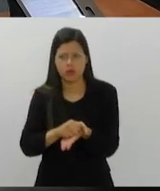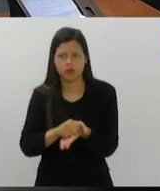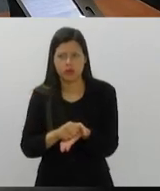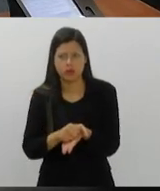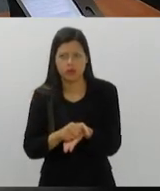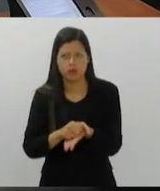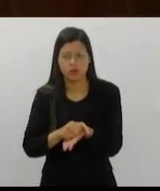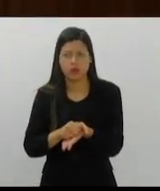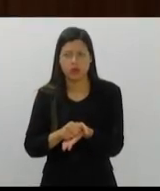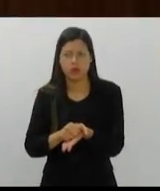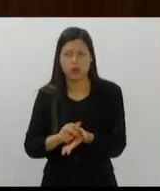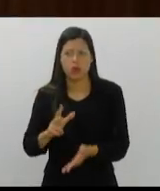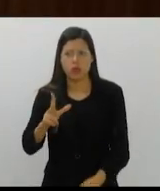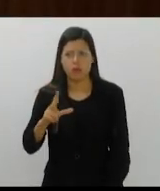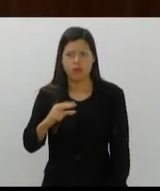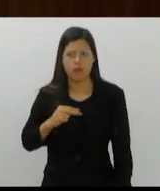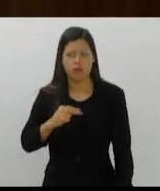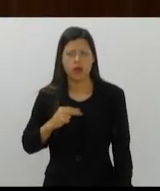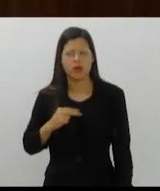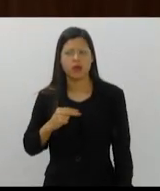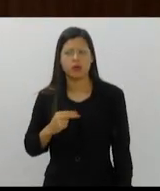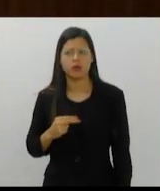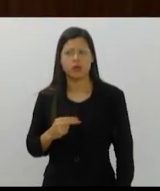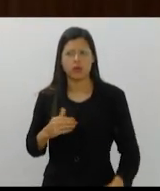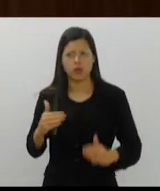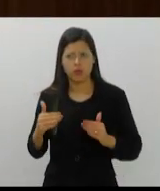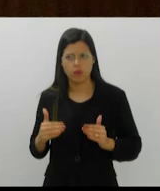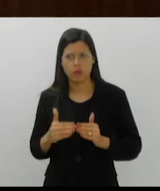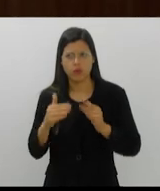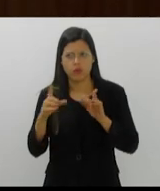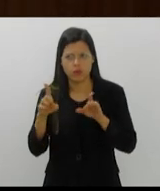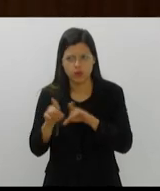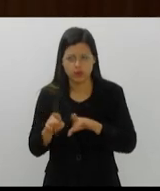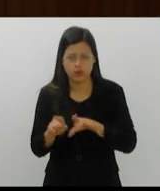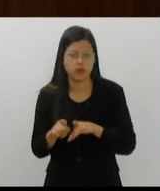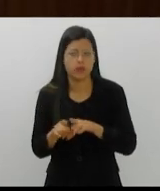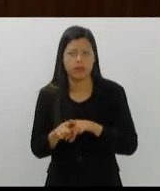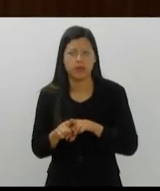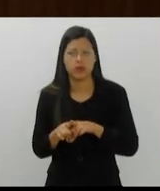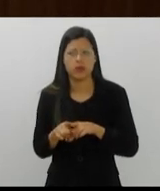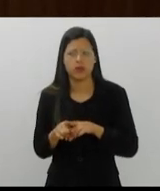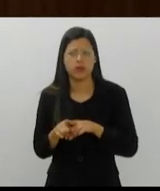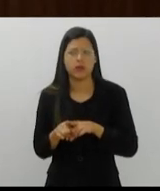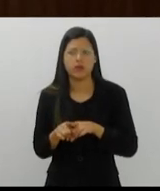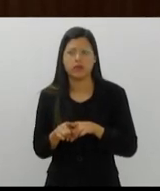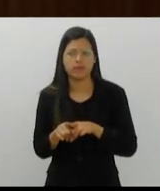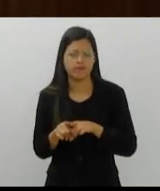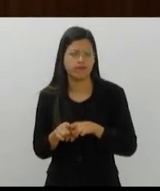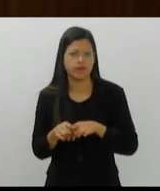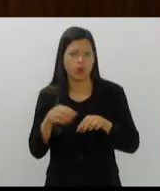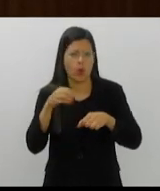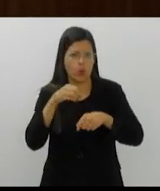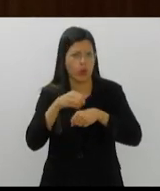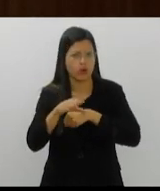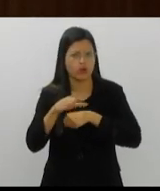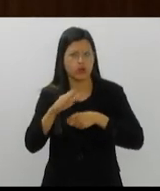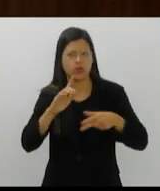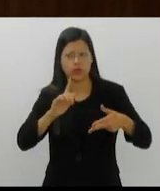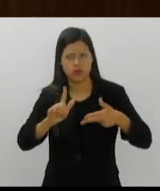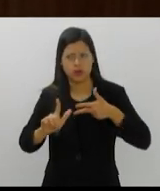No mérito, eu concordo também plenamente com a indicação legislativa